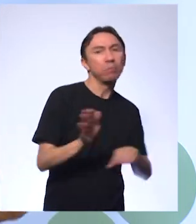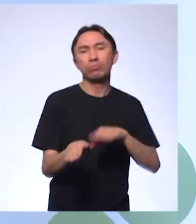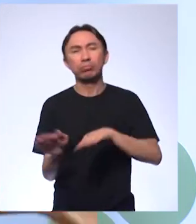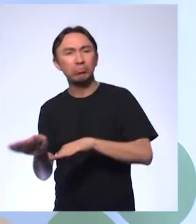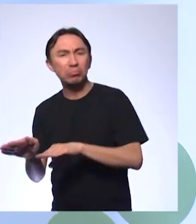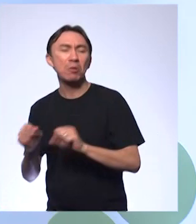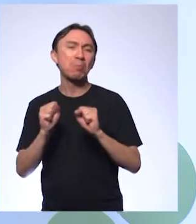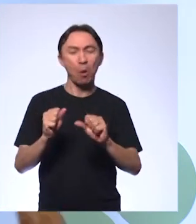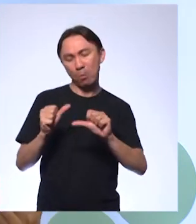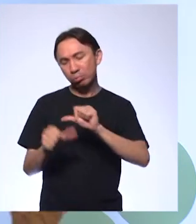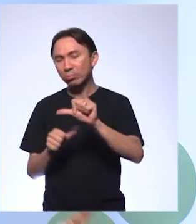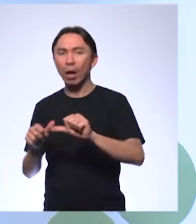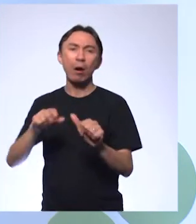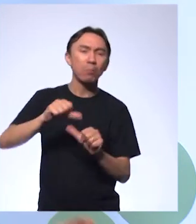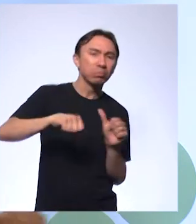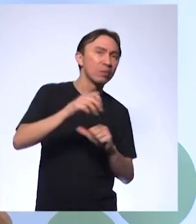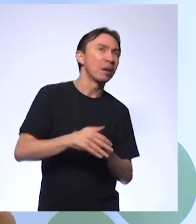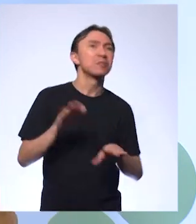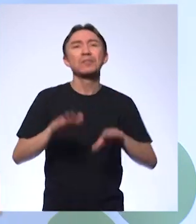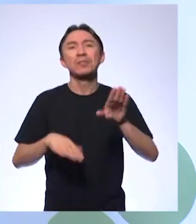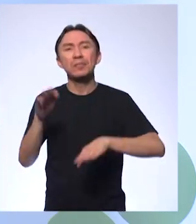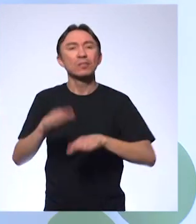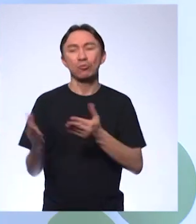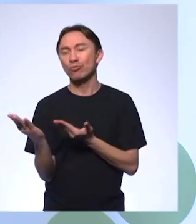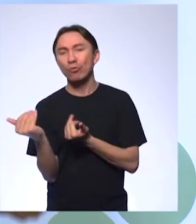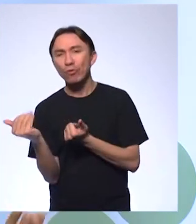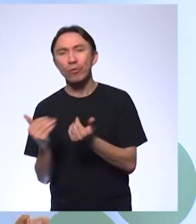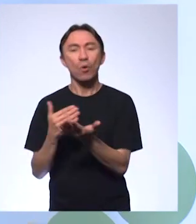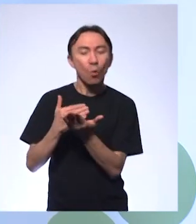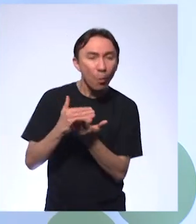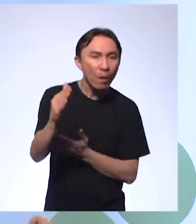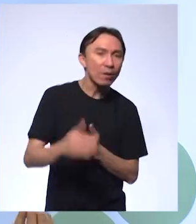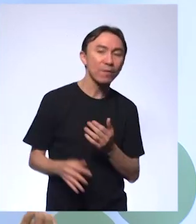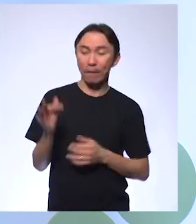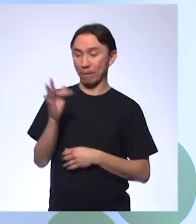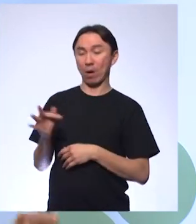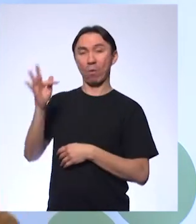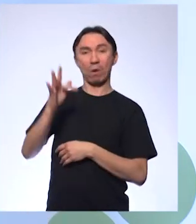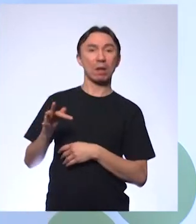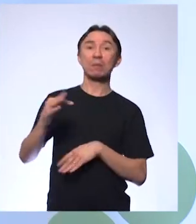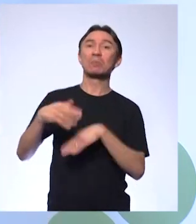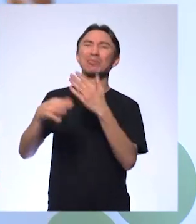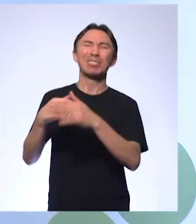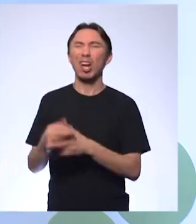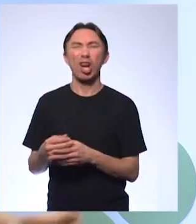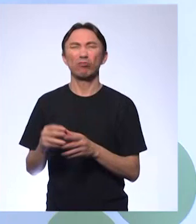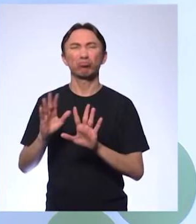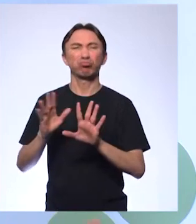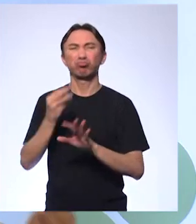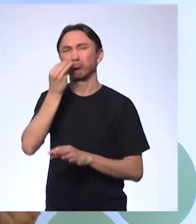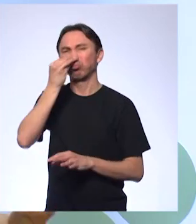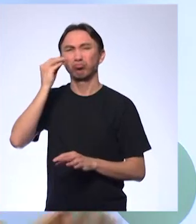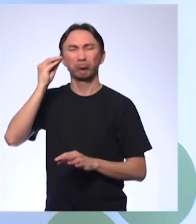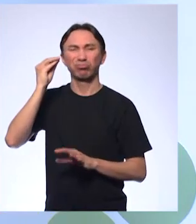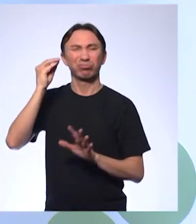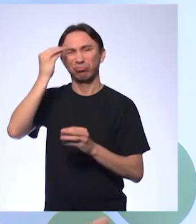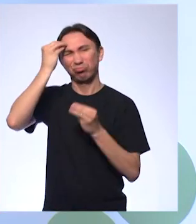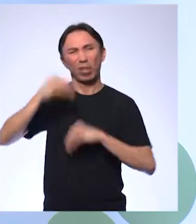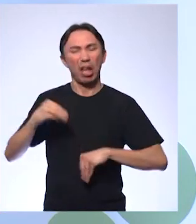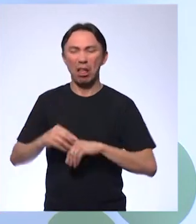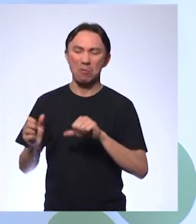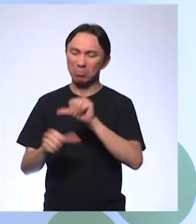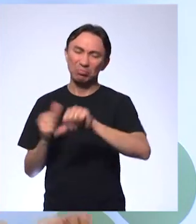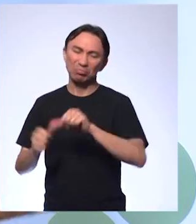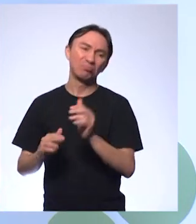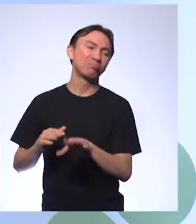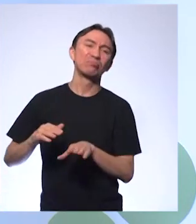comum o jovem começar uma faculdade e depois trocar no decorrer. Ou entra num emprego, percebe que não é